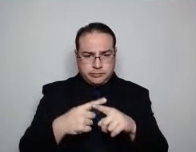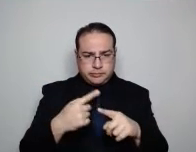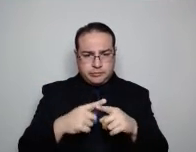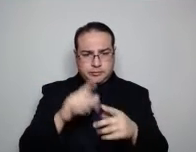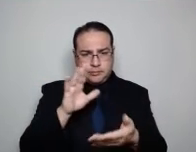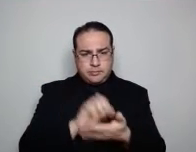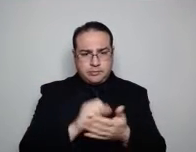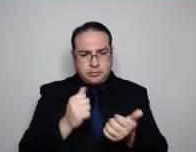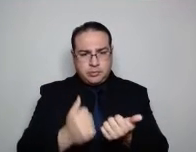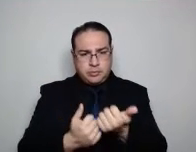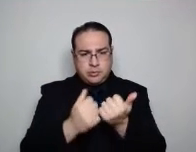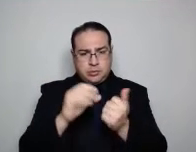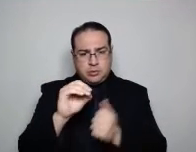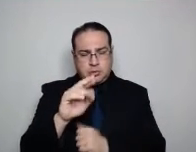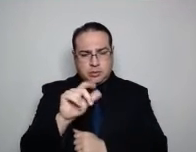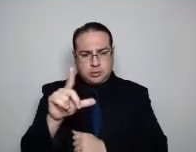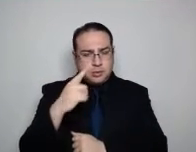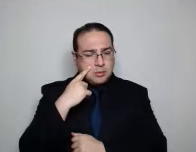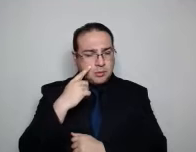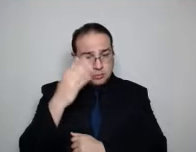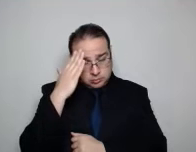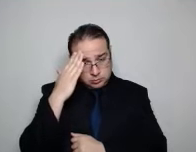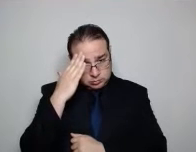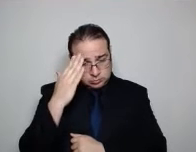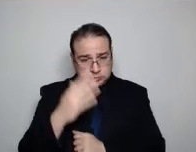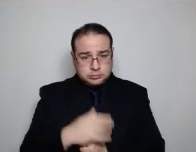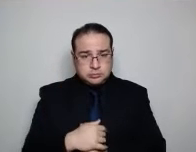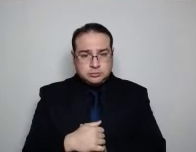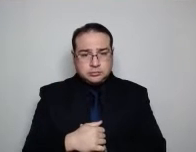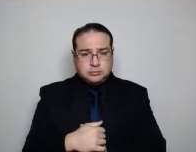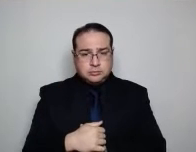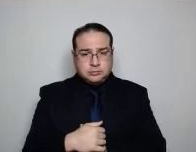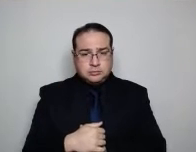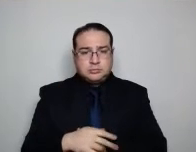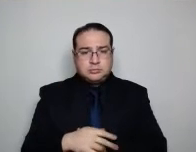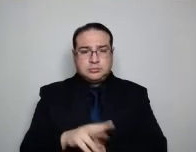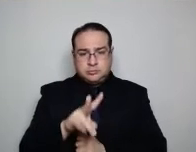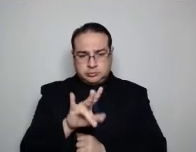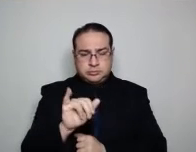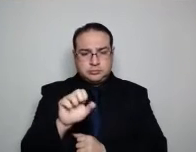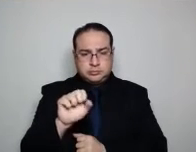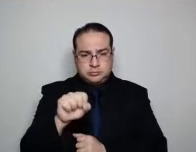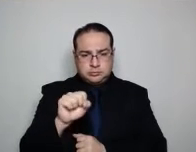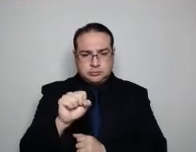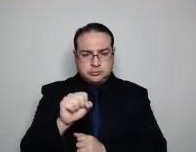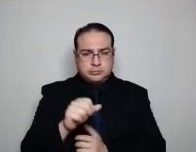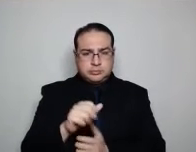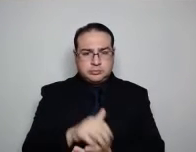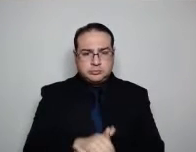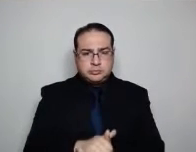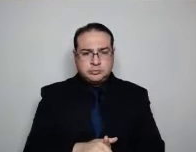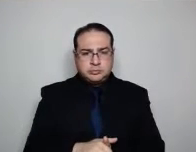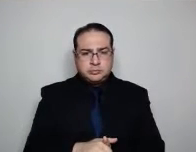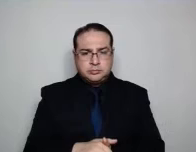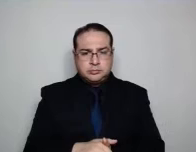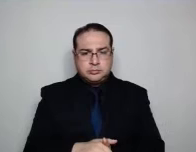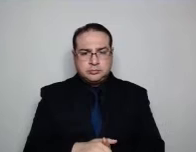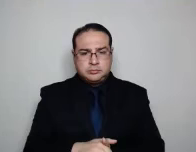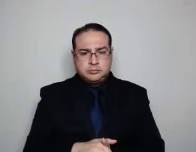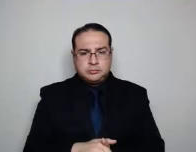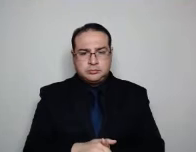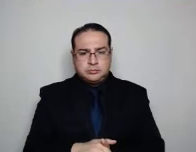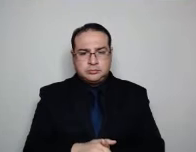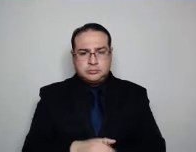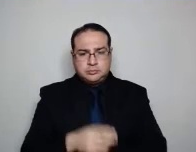verificando que já está no 200. Mas sim, Vador, não, é porque nós aproveitamos. Presidente, então eu posso me retirar da